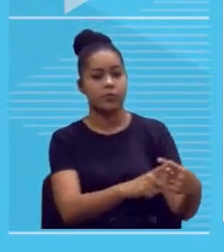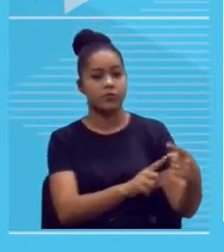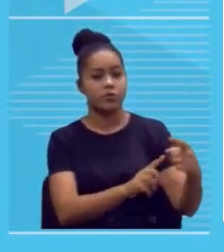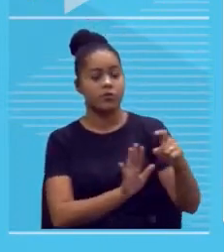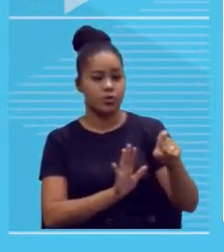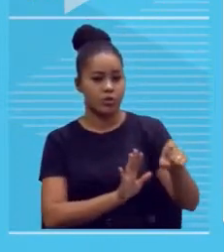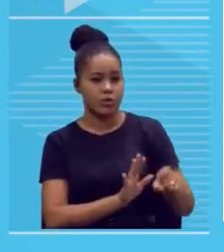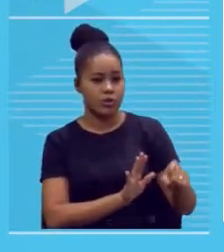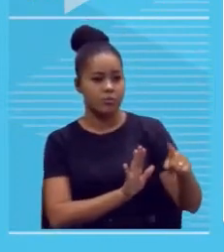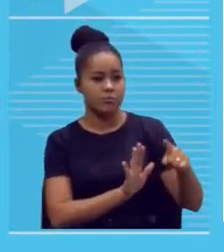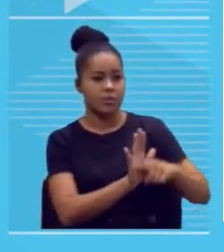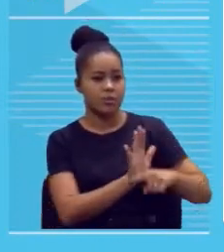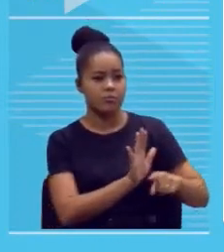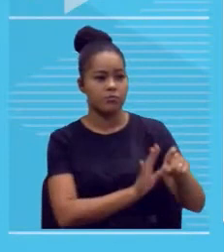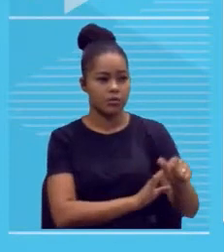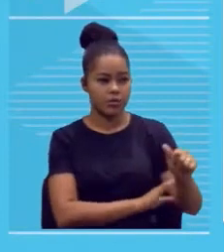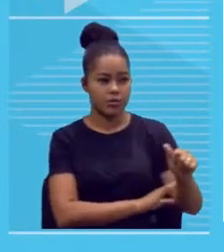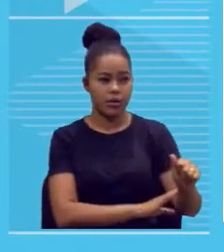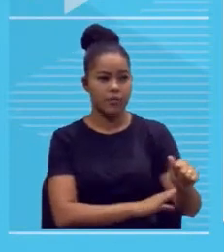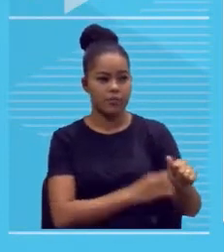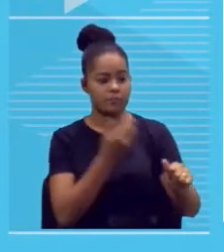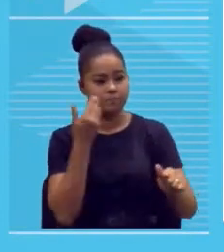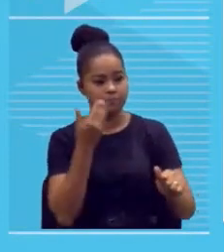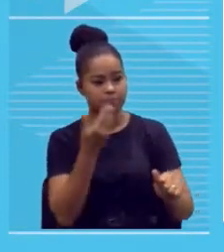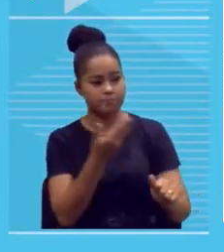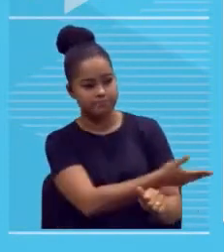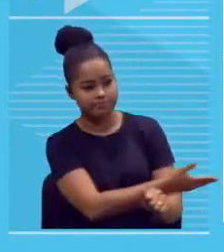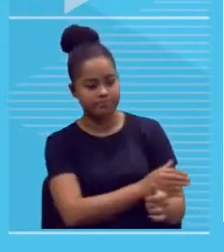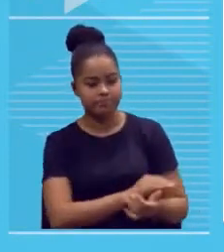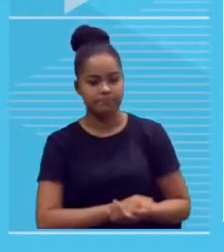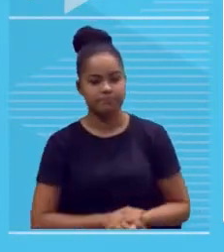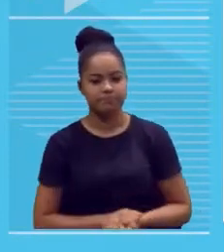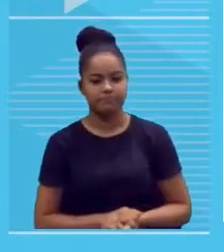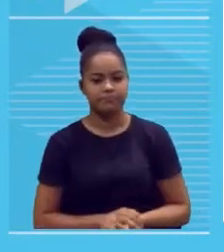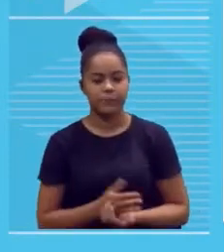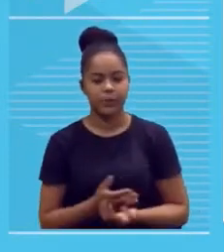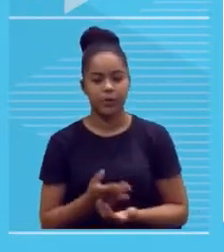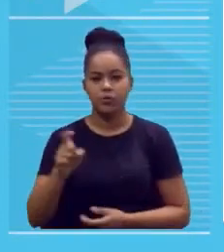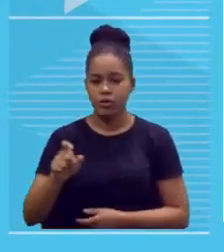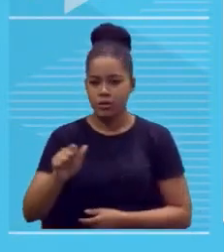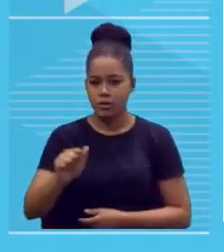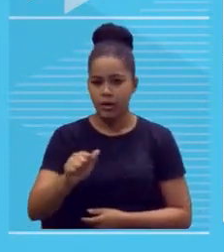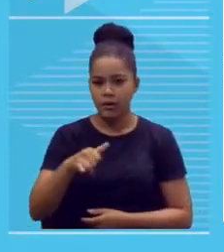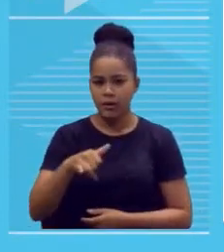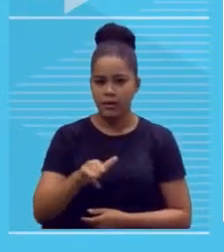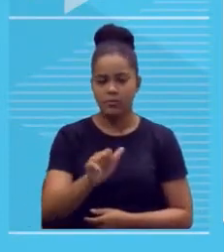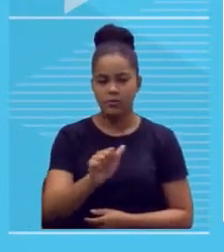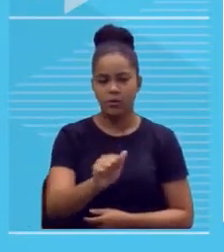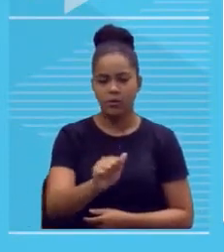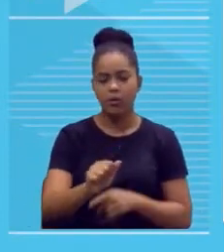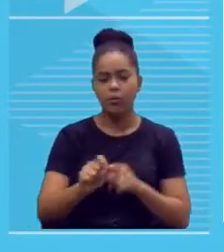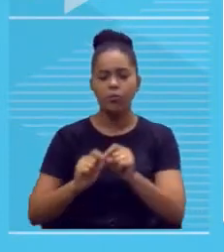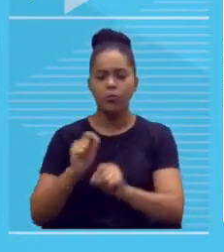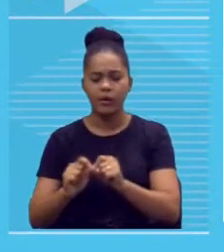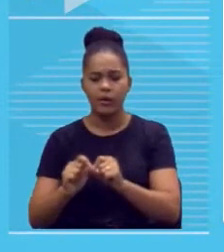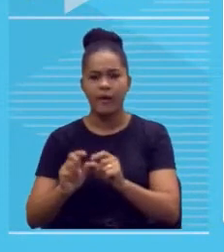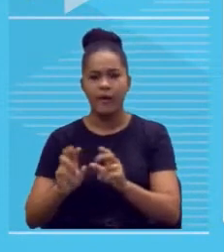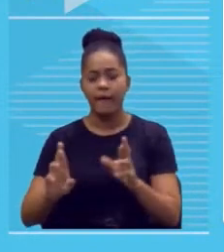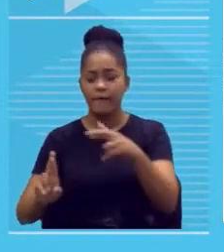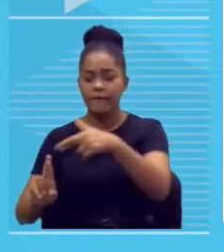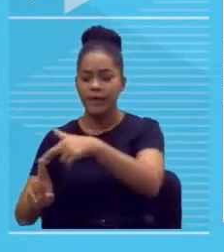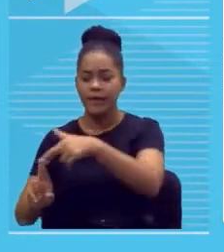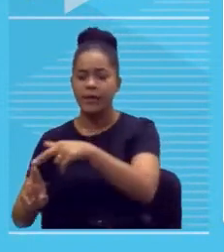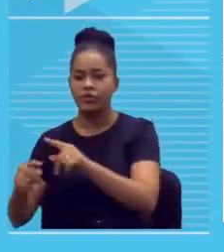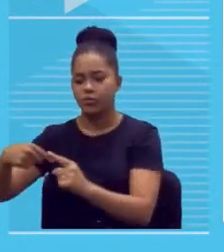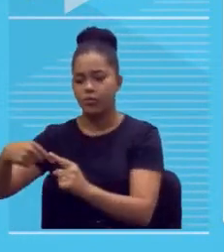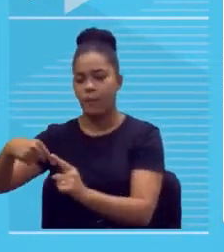menos xa. Professor, aquele xa e aquele ya seriam as coordenadas daquele ponto A?